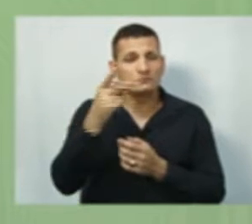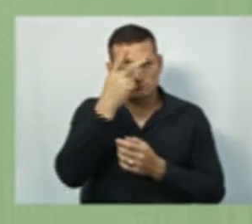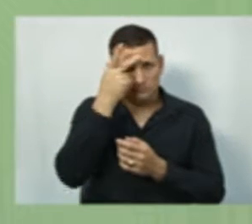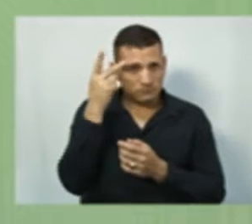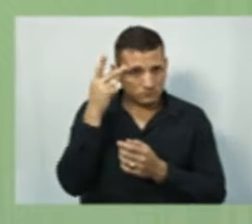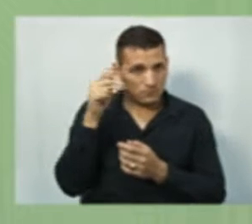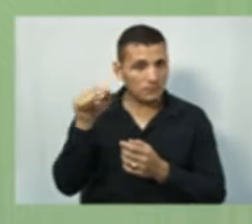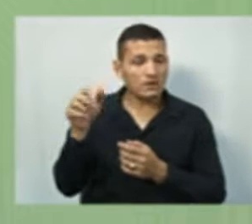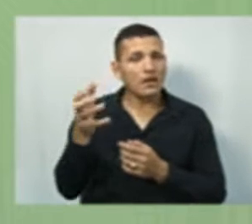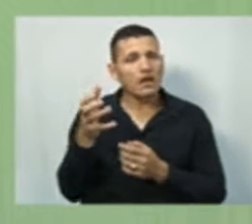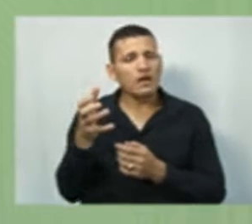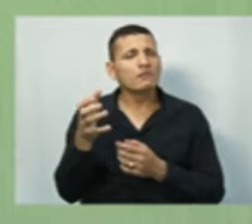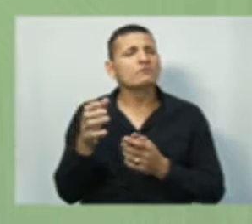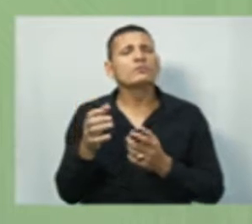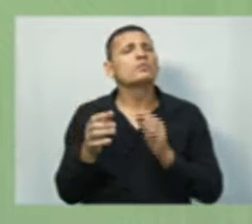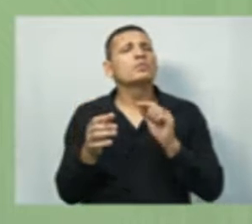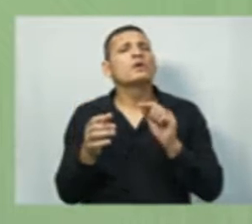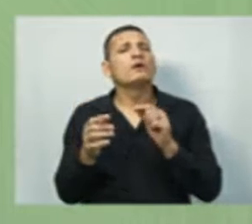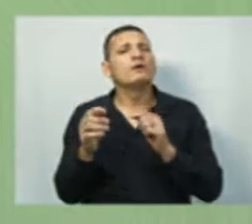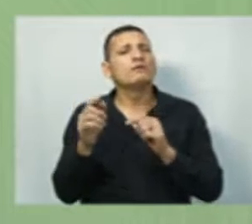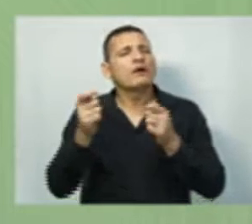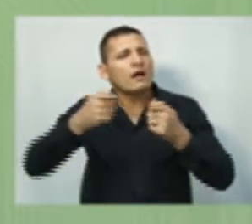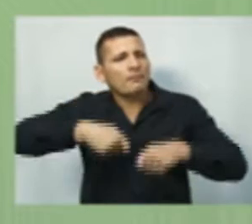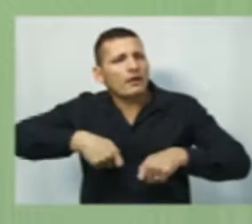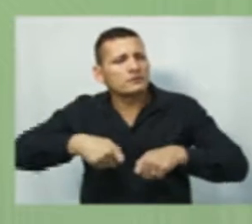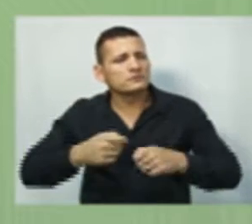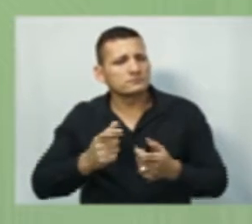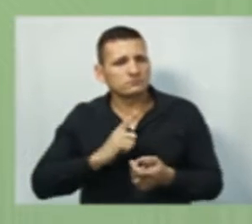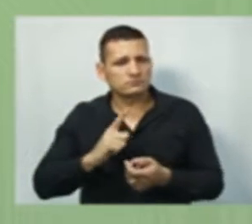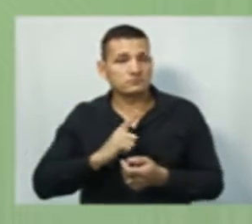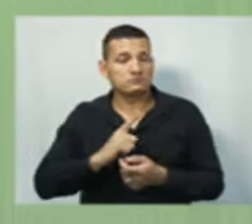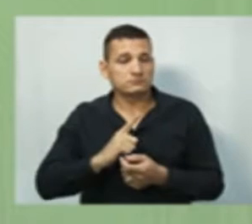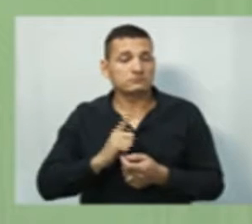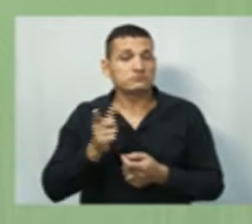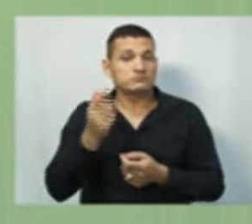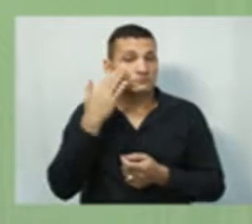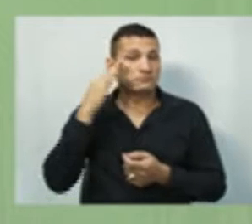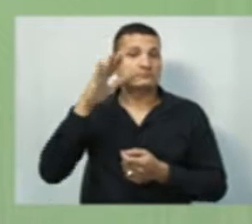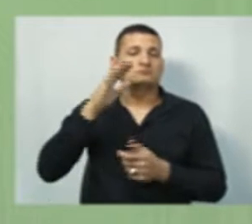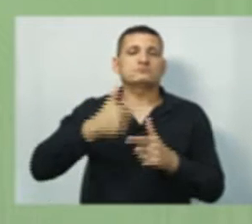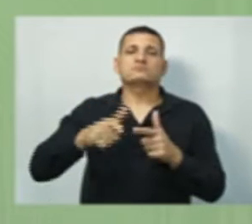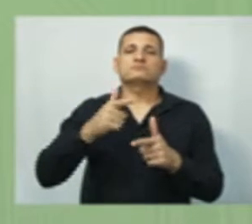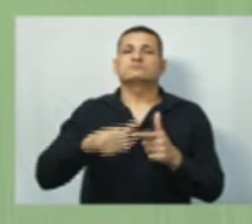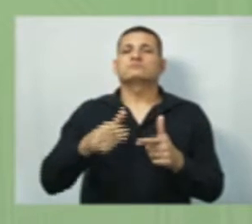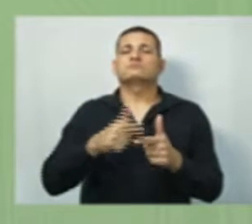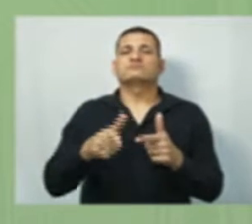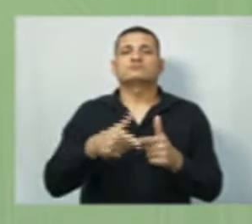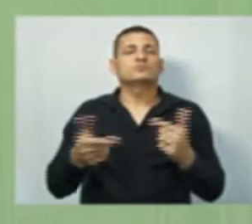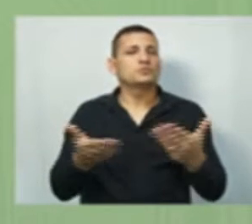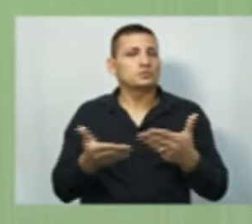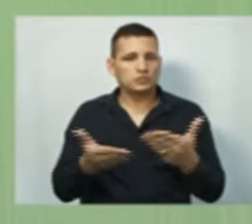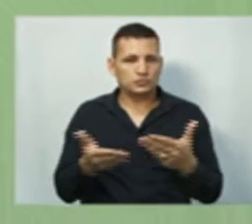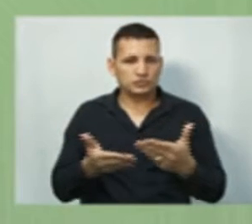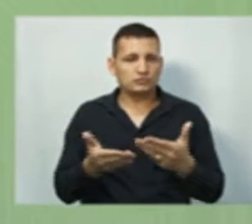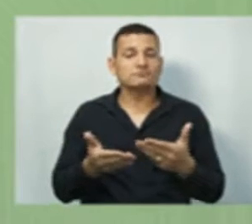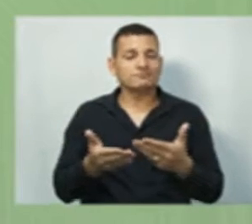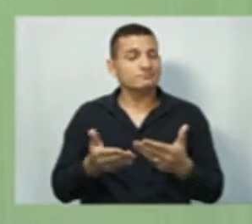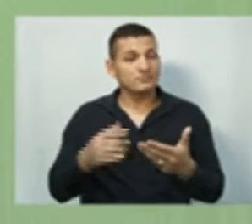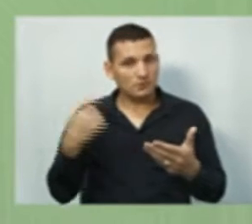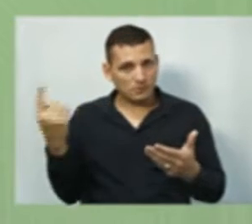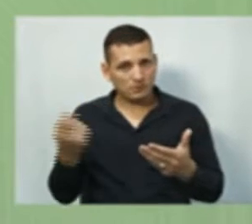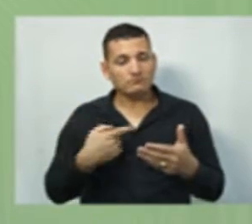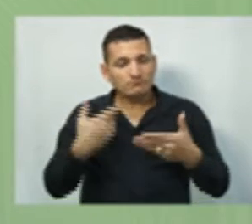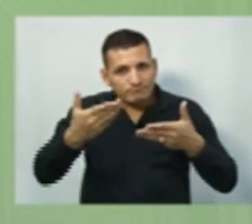e o que elas são capazes de obter. E esse é o principal problema básico que nos leva a estudar